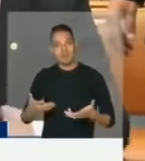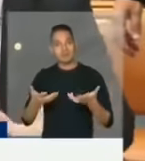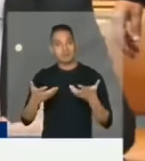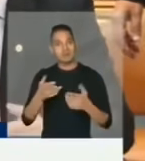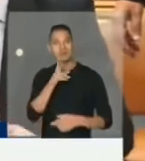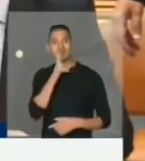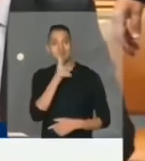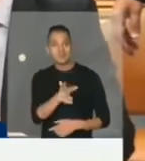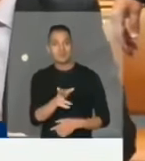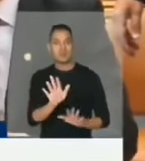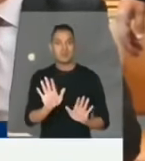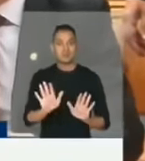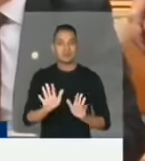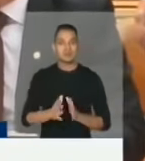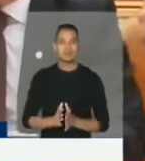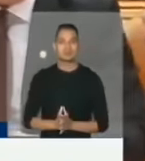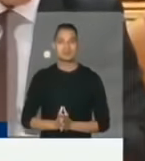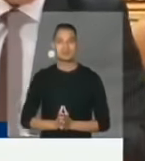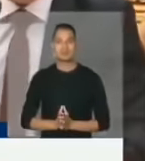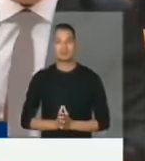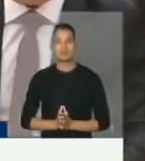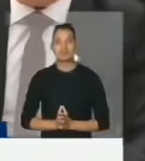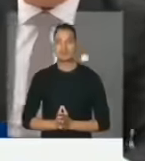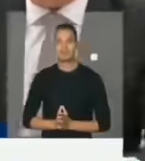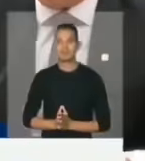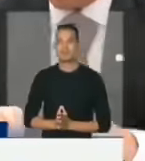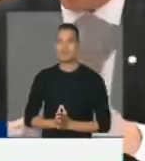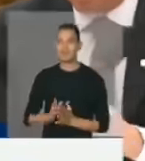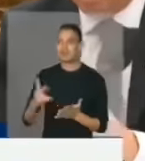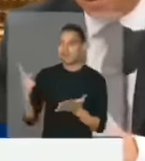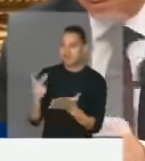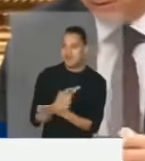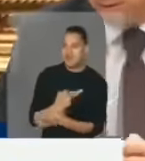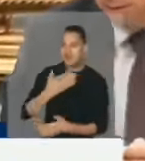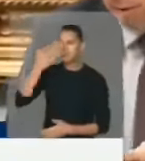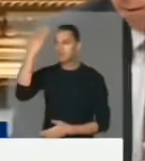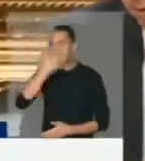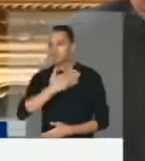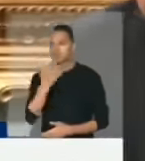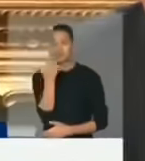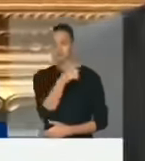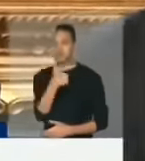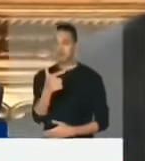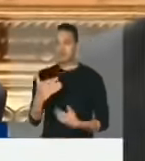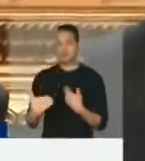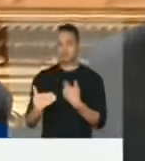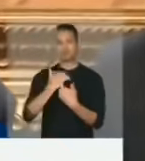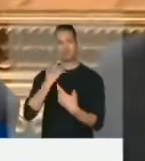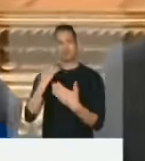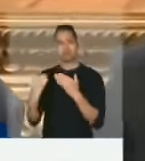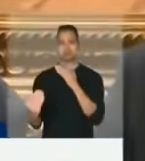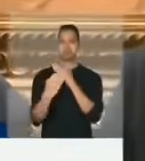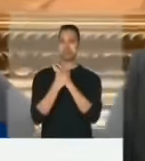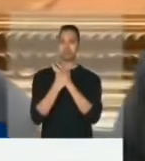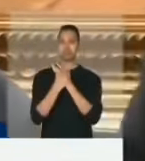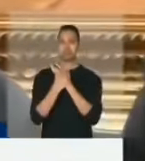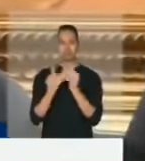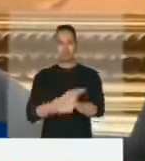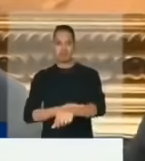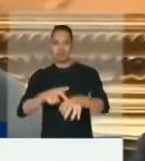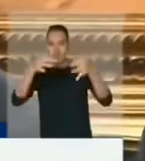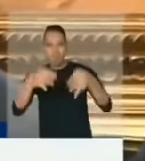falar. Deputado, Vossa Excelência tem a palavra. O senhor não tem fato, o senhor não tem argumento, o senhor só tem ofensas. O senhor é um desqualificado para o exercício desse